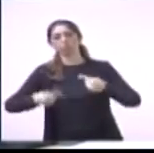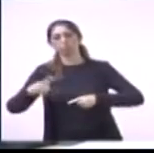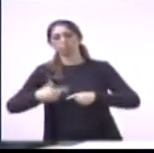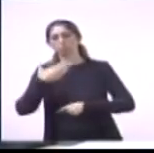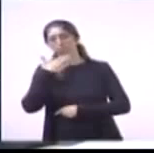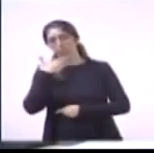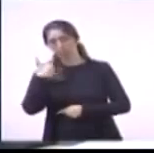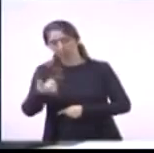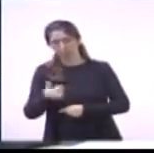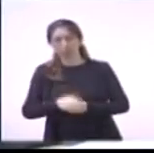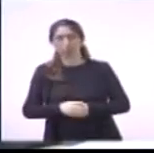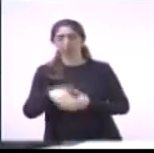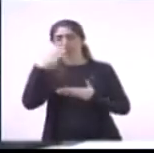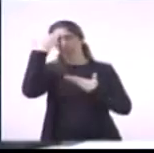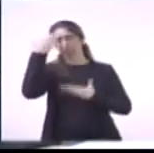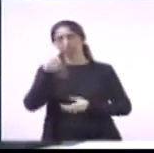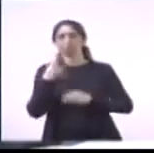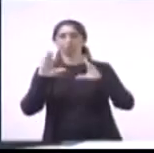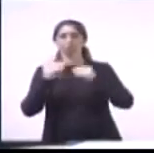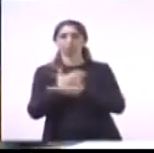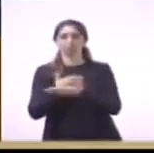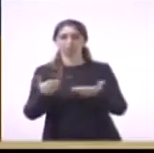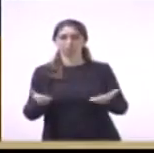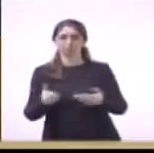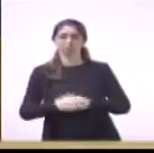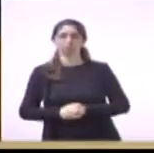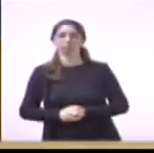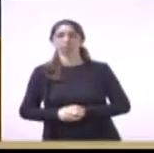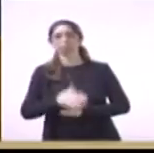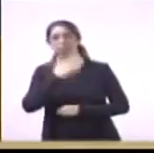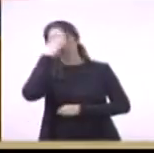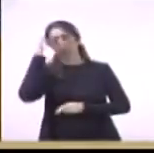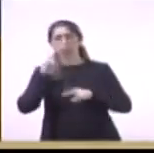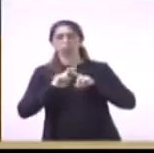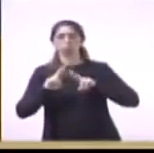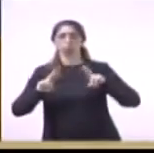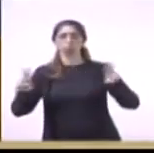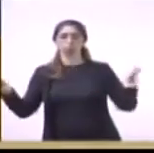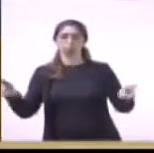assunto. Muito obrigado. Boa noite a todos e todas.